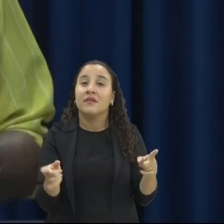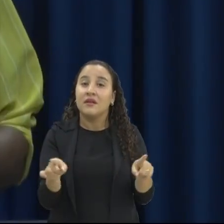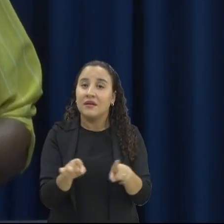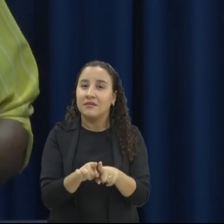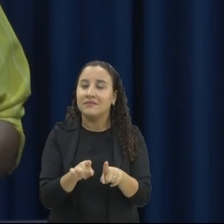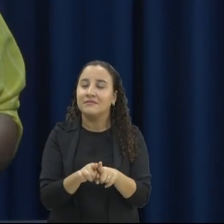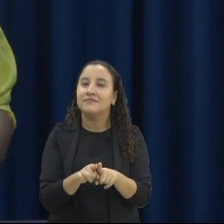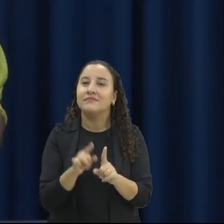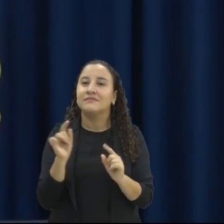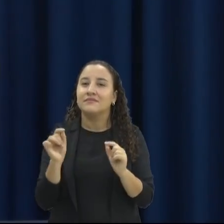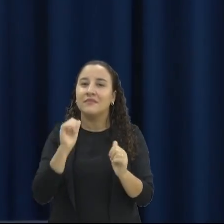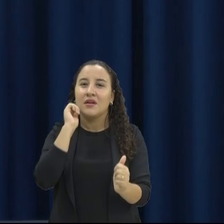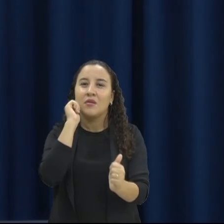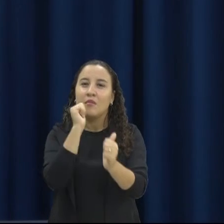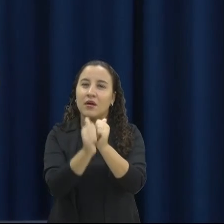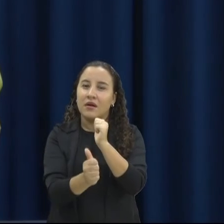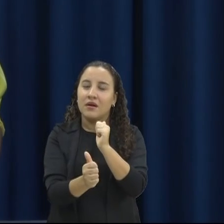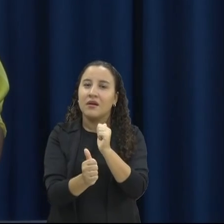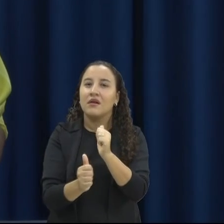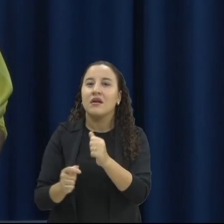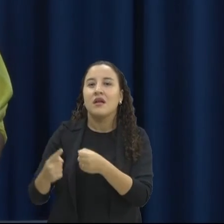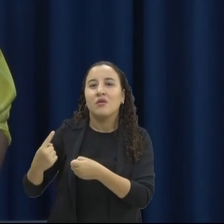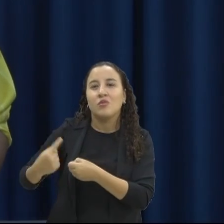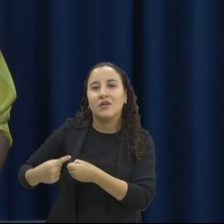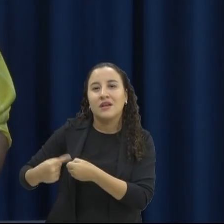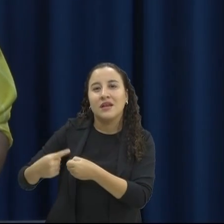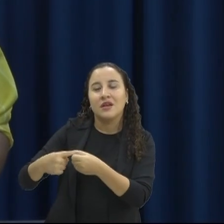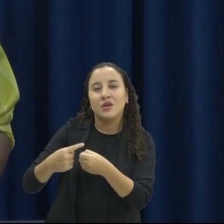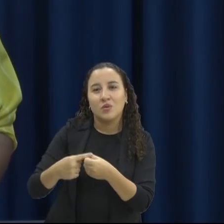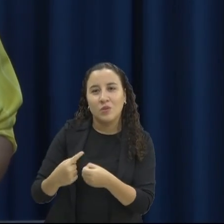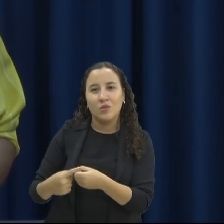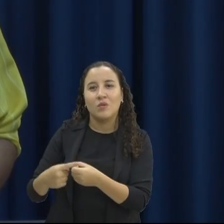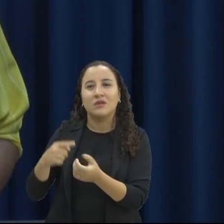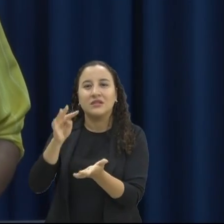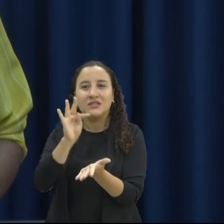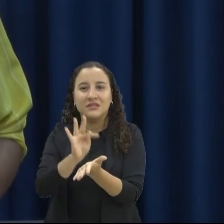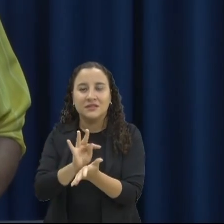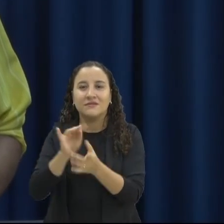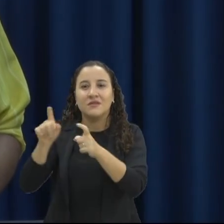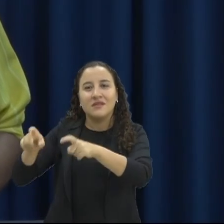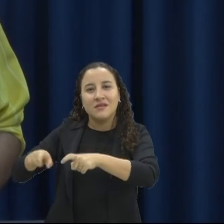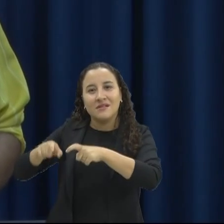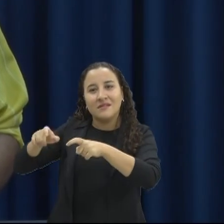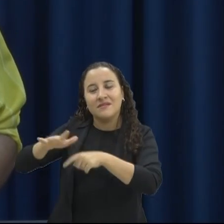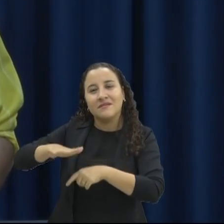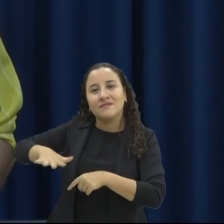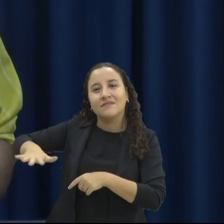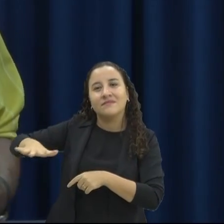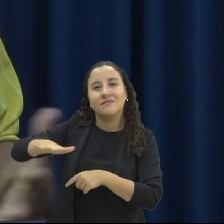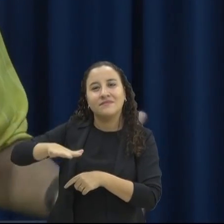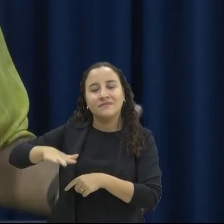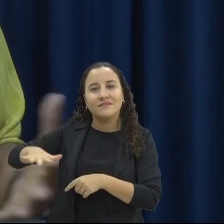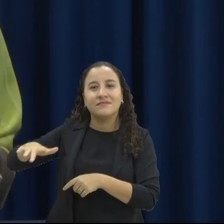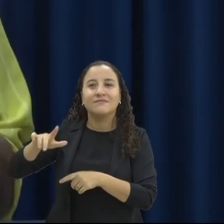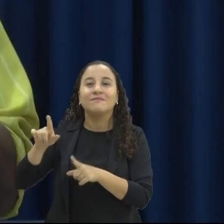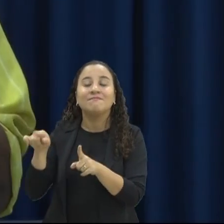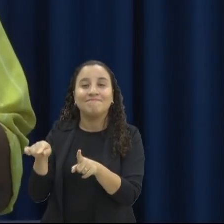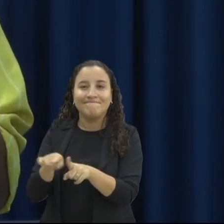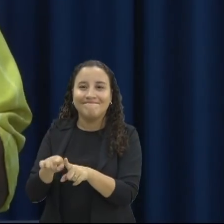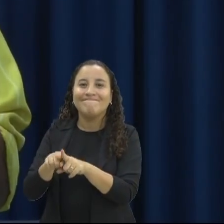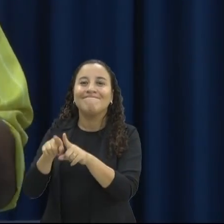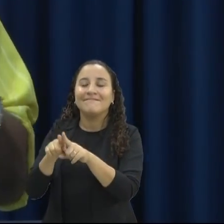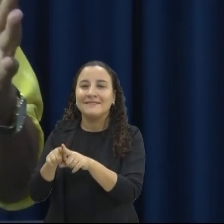ver o esporte no interior de Teresina, na zona rural. A zona rural também é uma